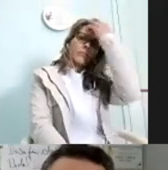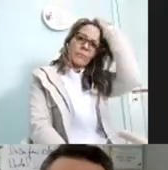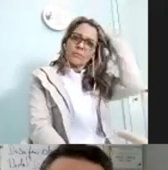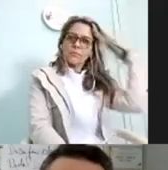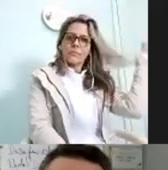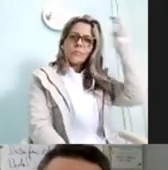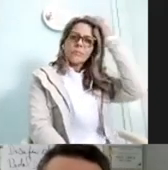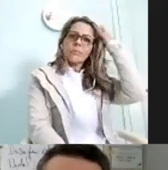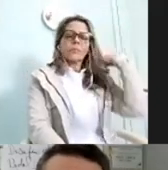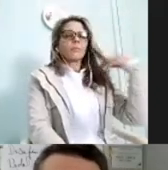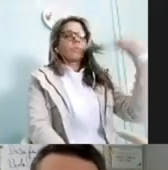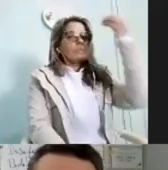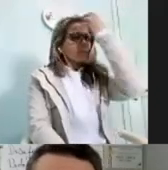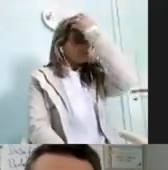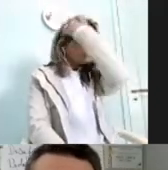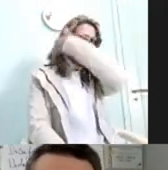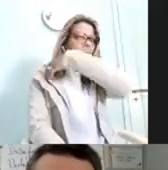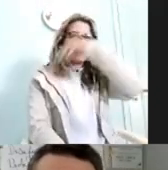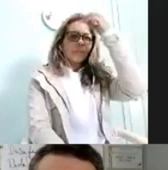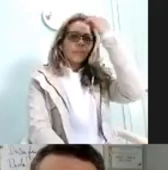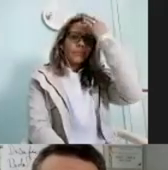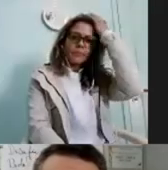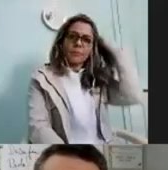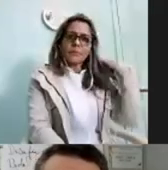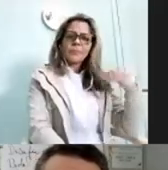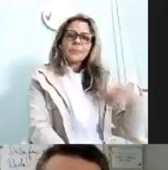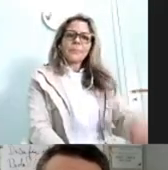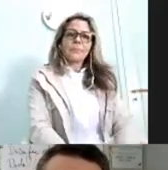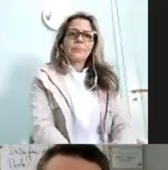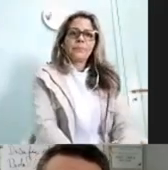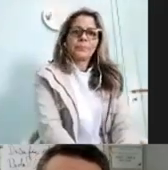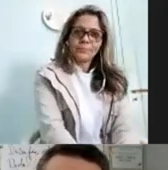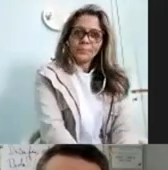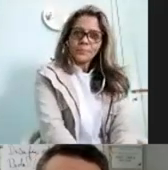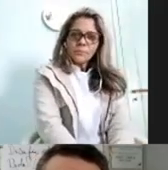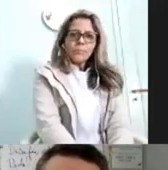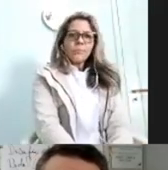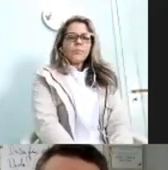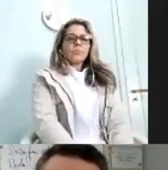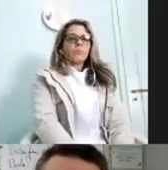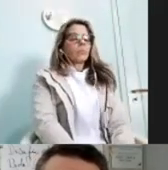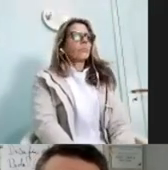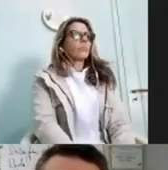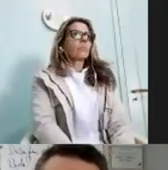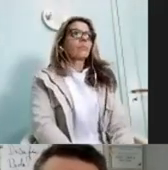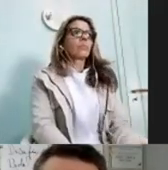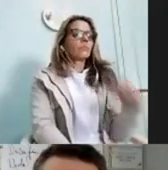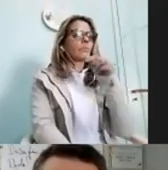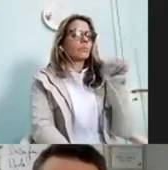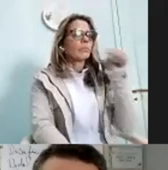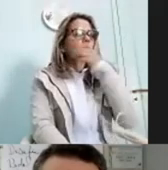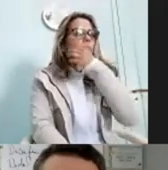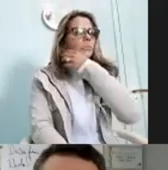Mas a minha pergunta é inerente ao curso, professor. O senhor está vendo mais ou menos aqui o lugar